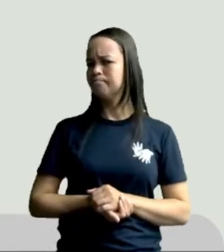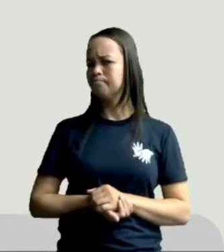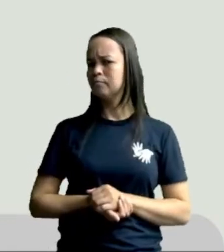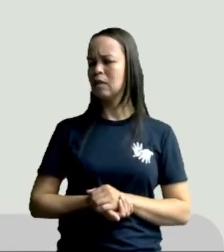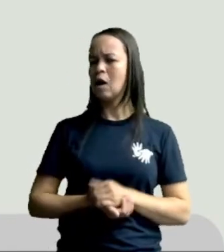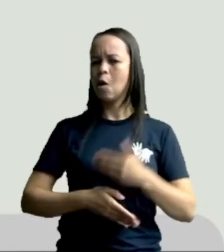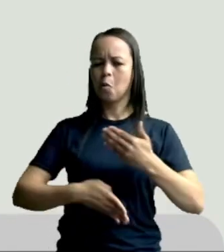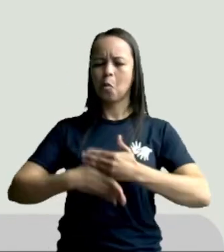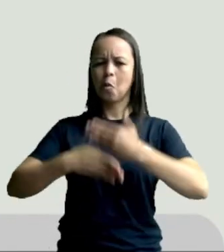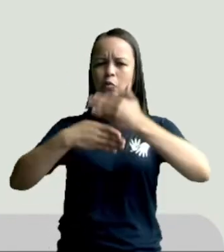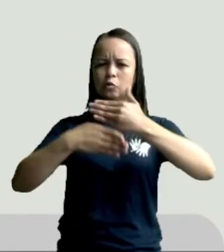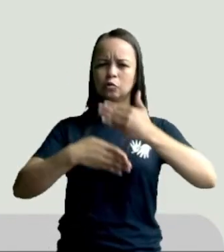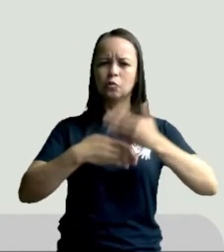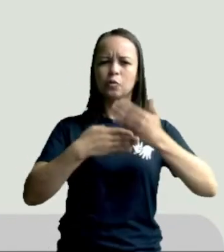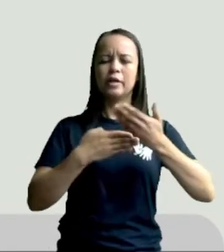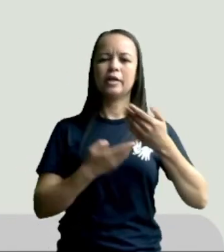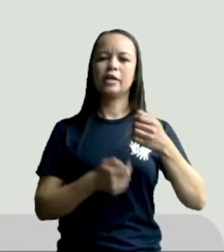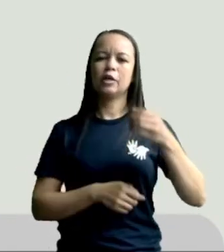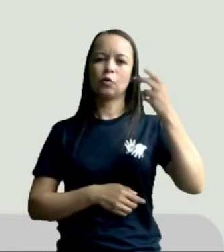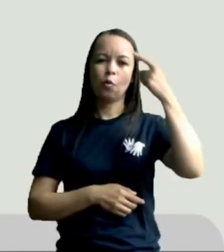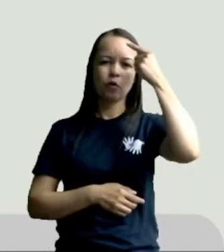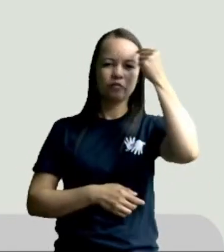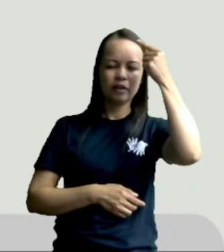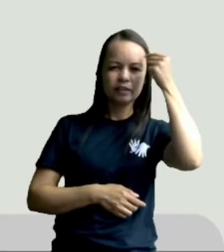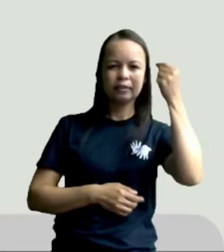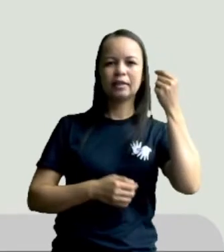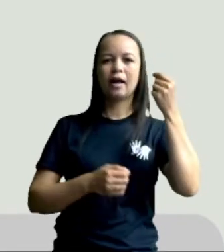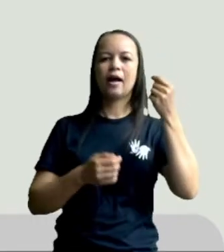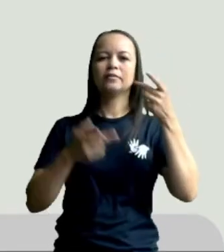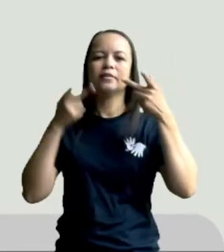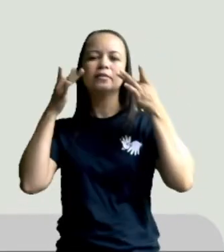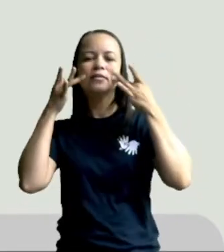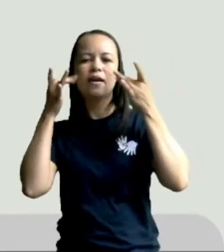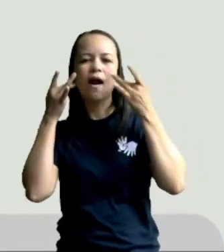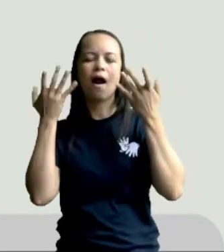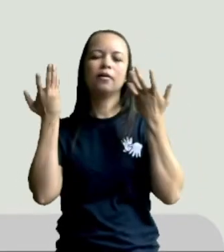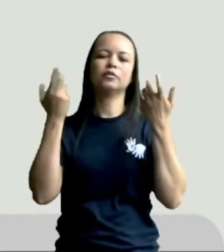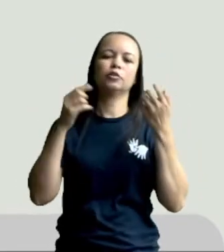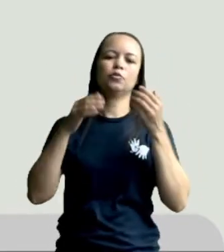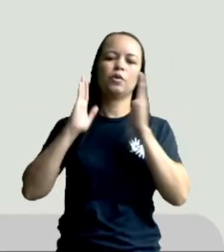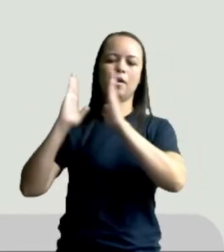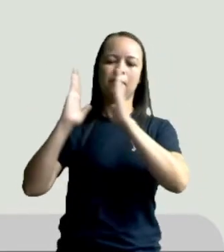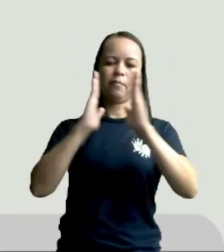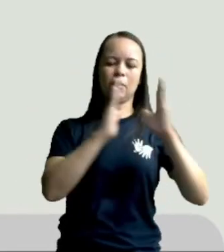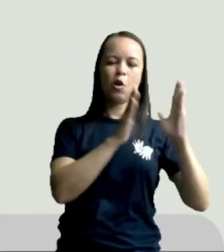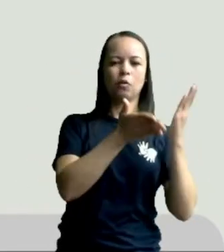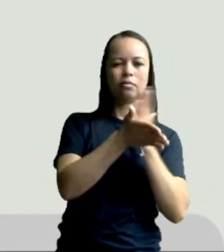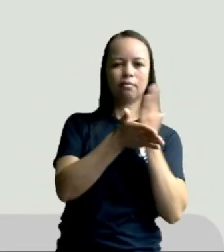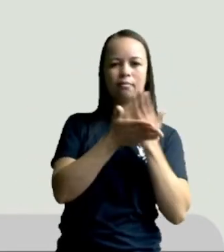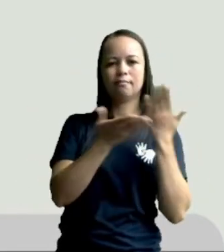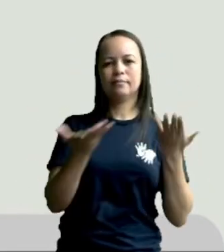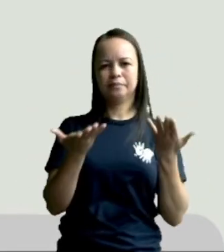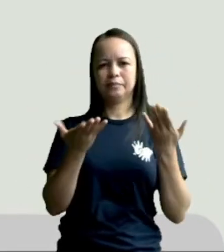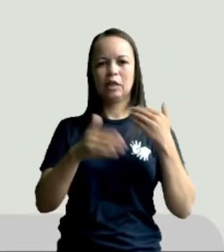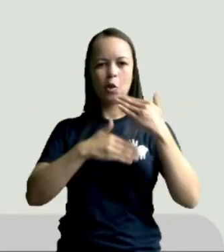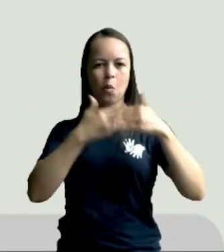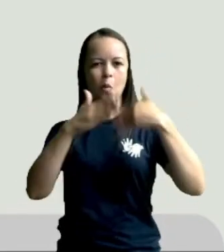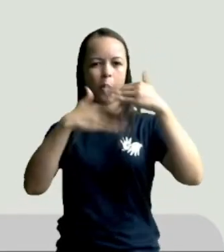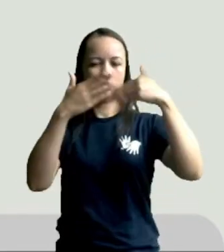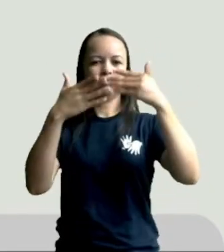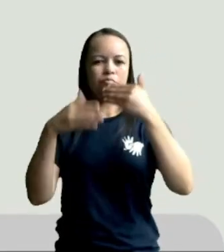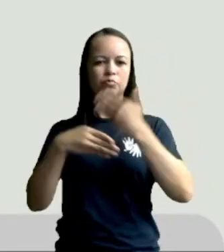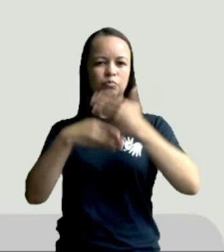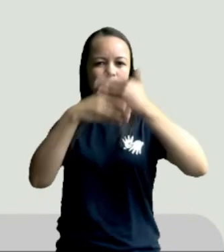Ou construíram universidades, teatros, bibliotecas, entre outras construções? Né? Será que foi as padarias